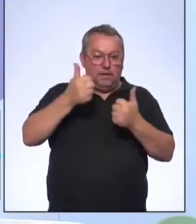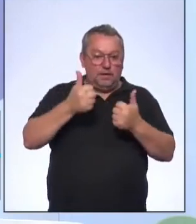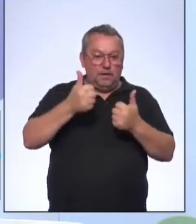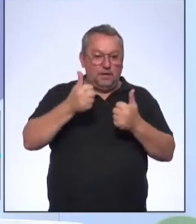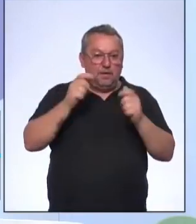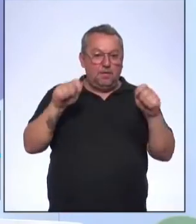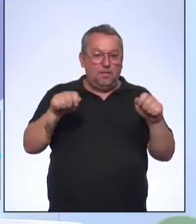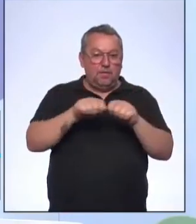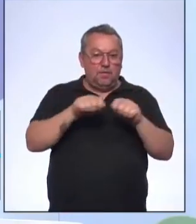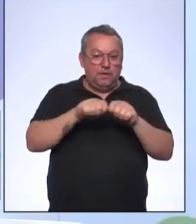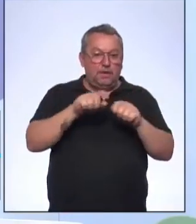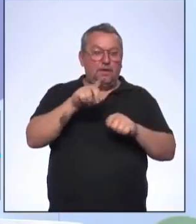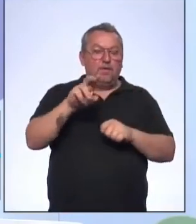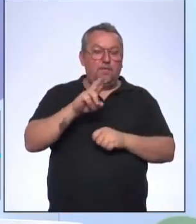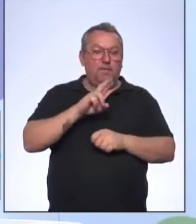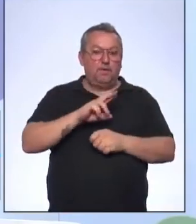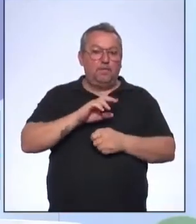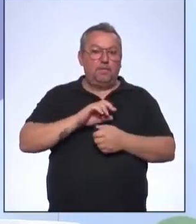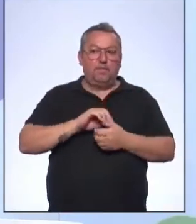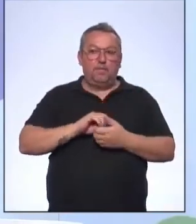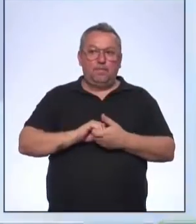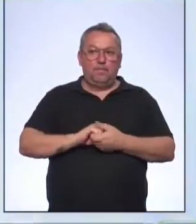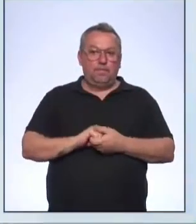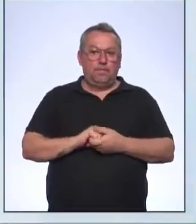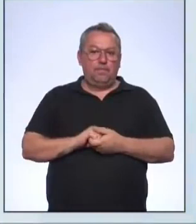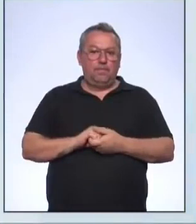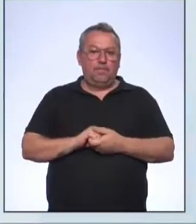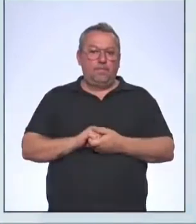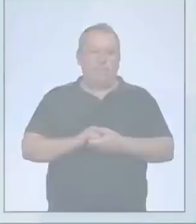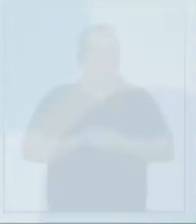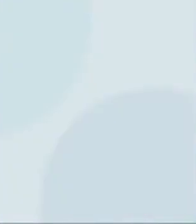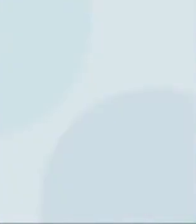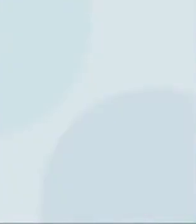Pode colocar no chat, aí vão respondendo as perguntinhas.